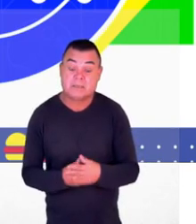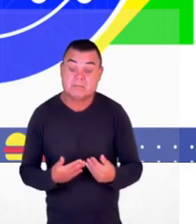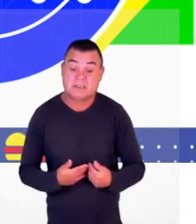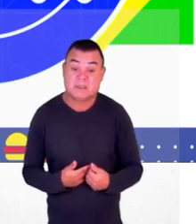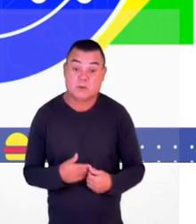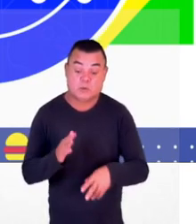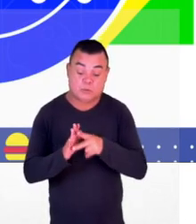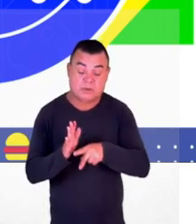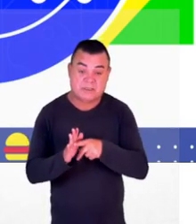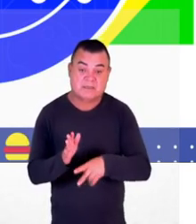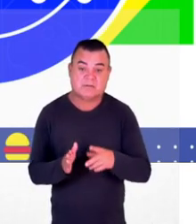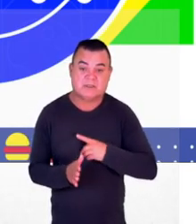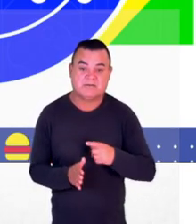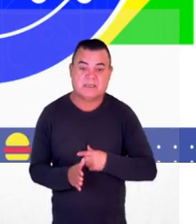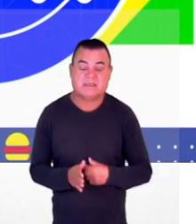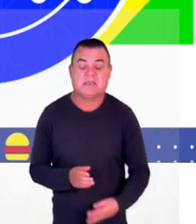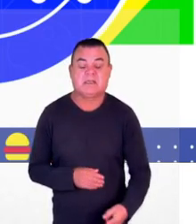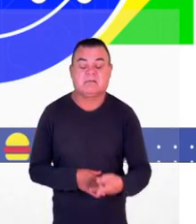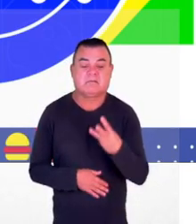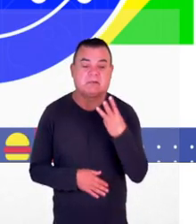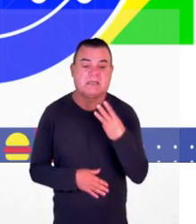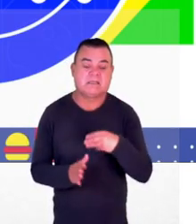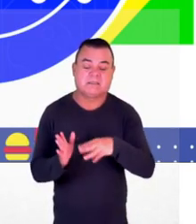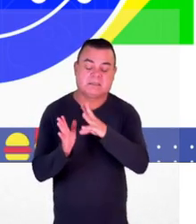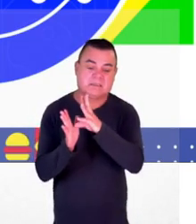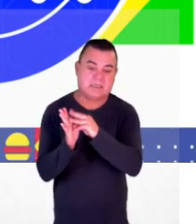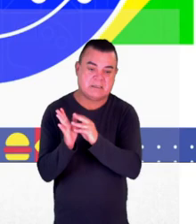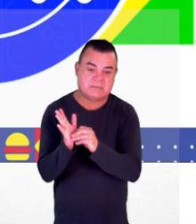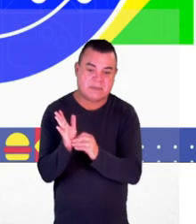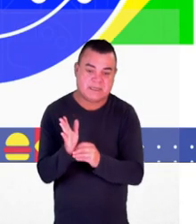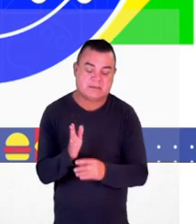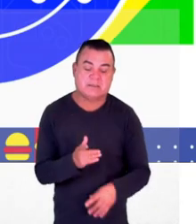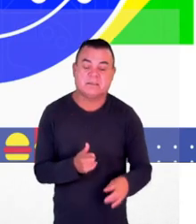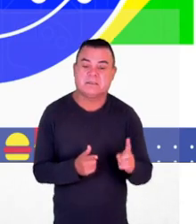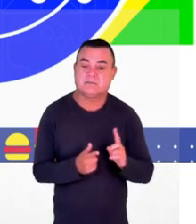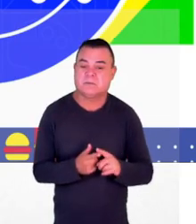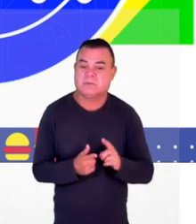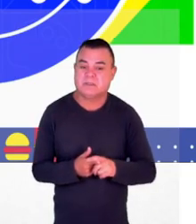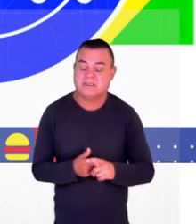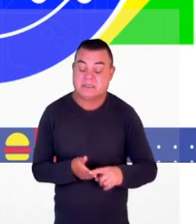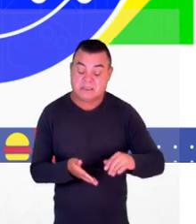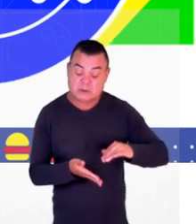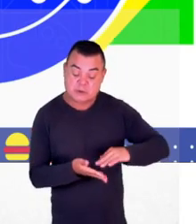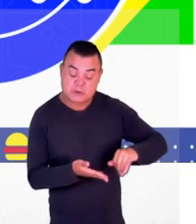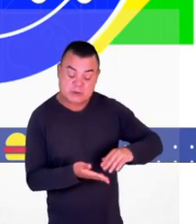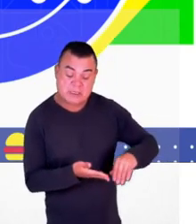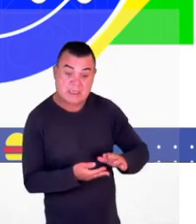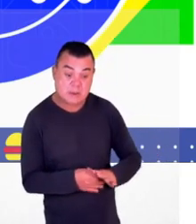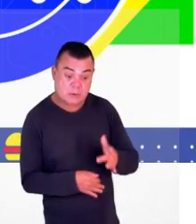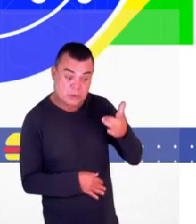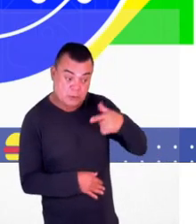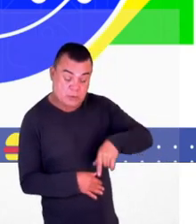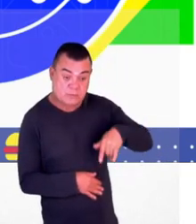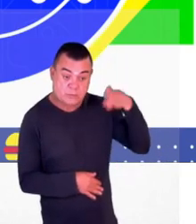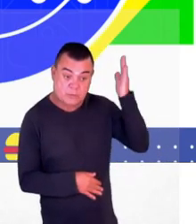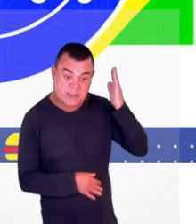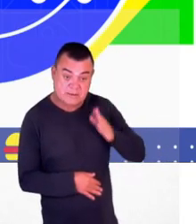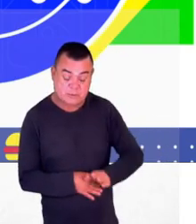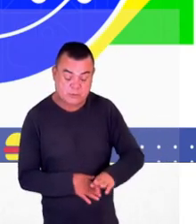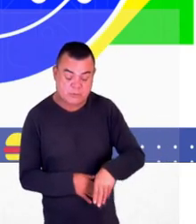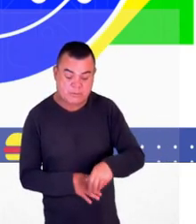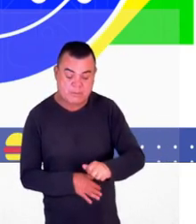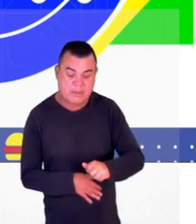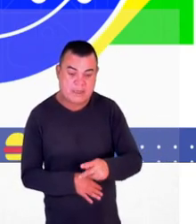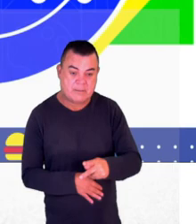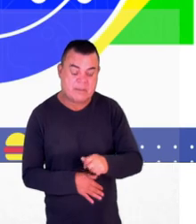tem inicialmente três metas Então a primeira delas retirar novamente o Brasil do mapa eh da fome